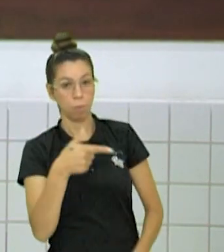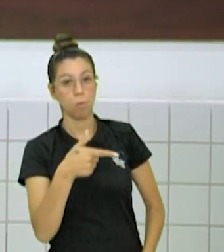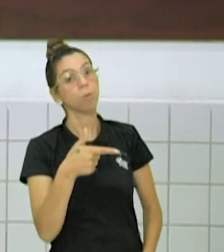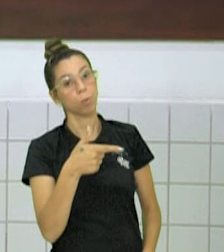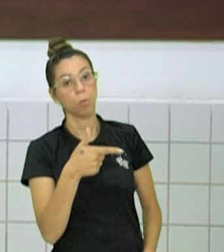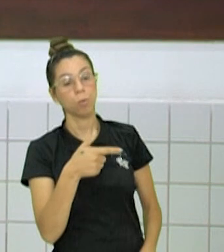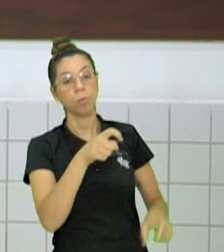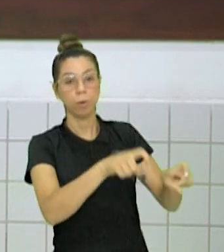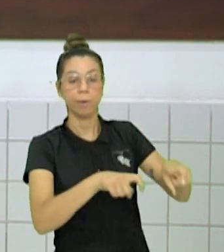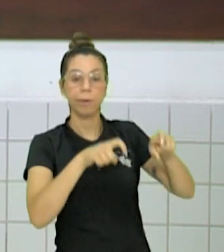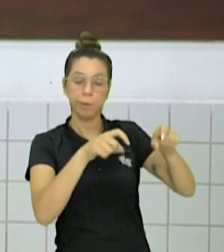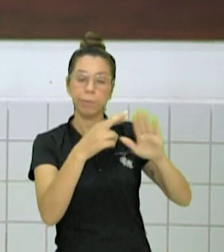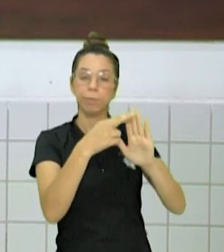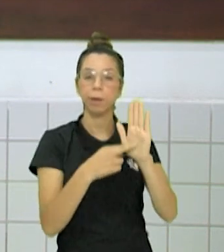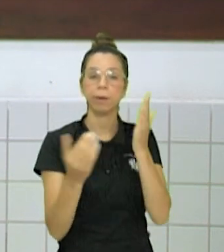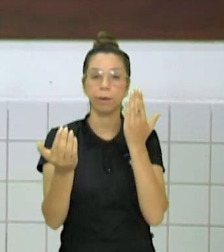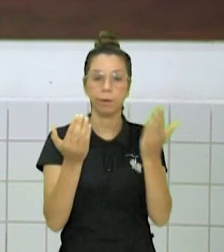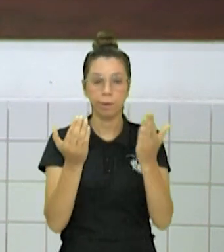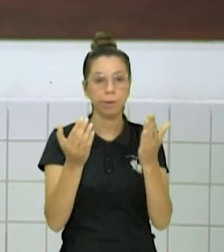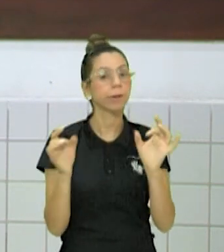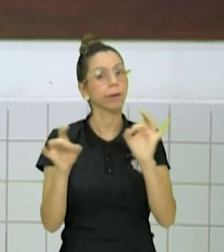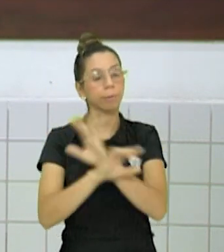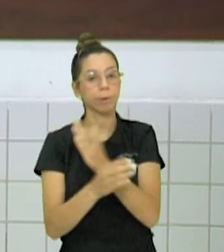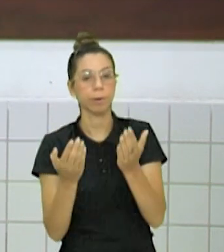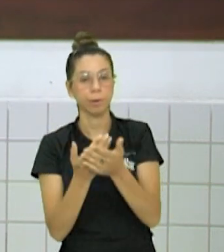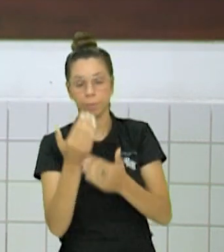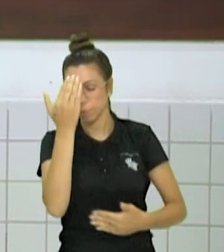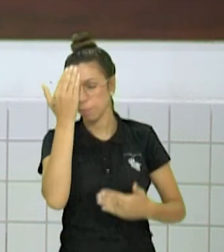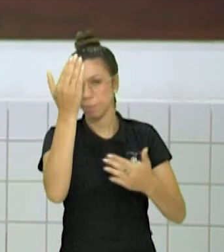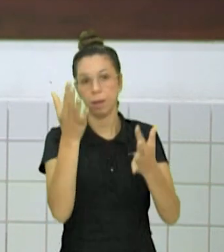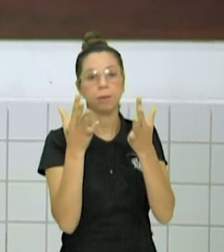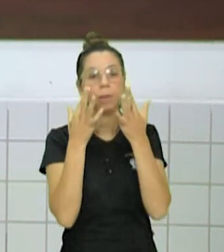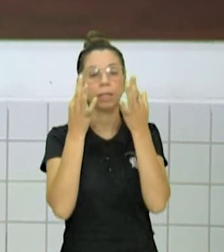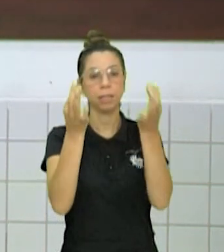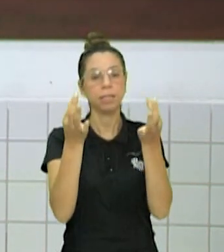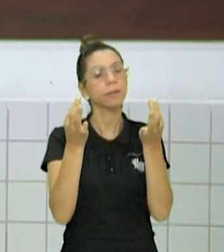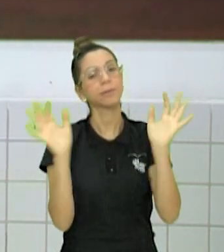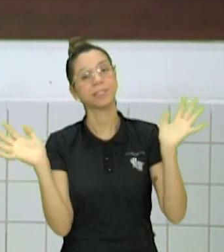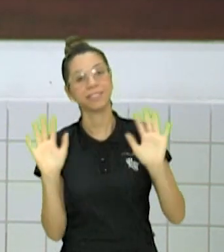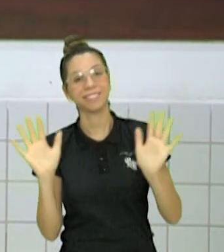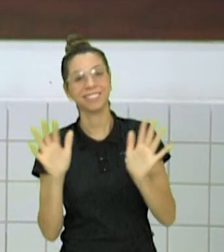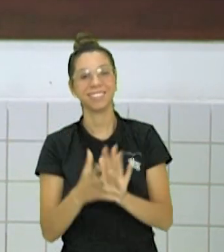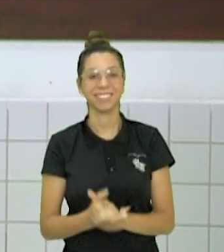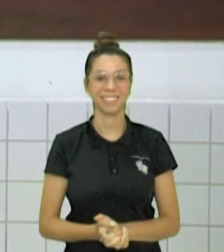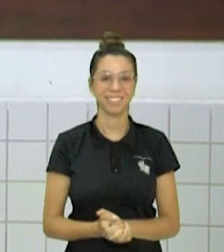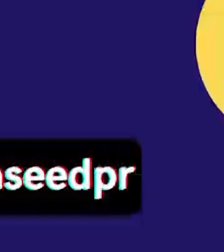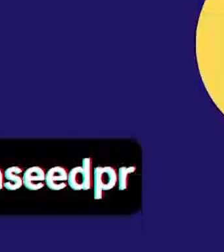comparativo e é isso aí. Eu fico por aqui, ok? So thank you very much for your patience and bye bye.